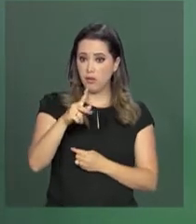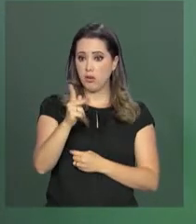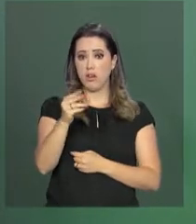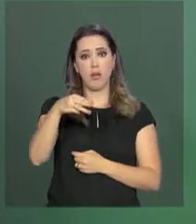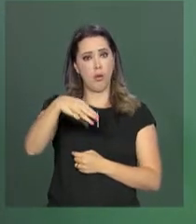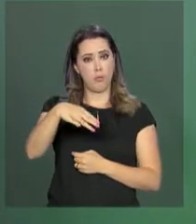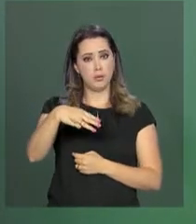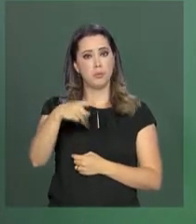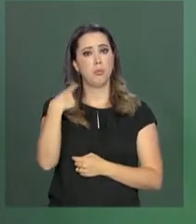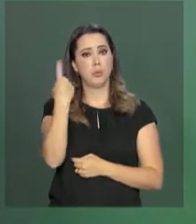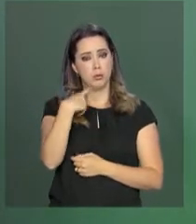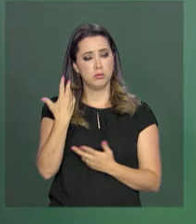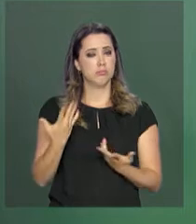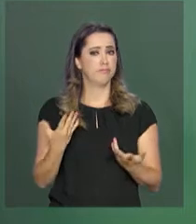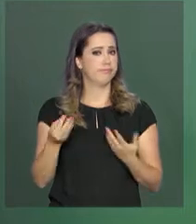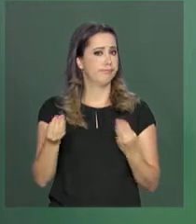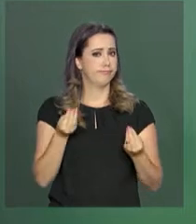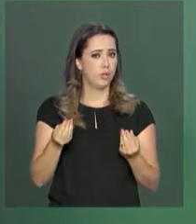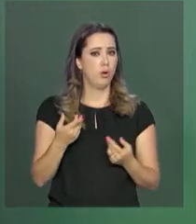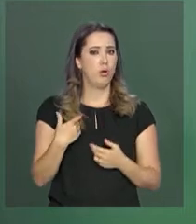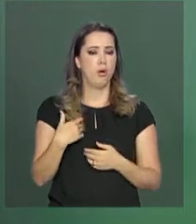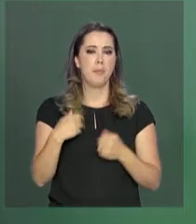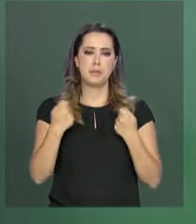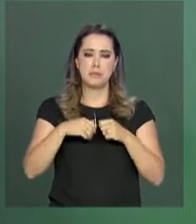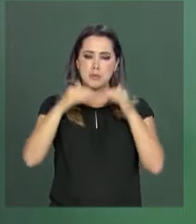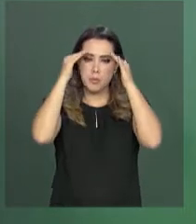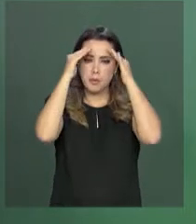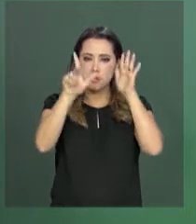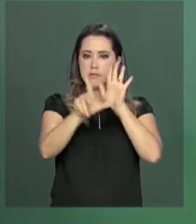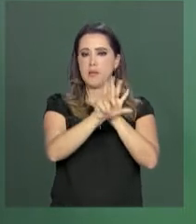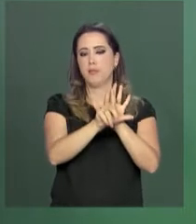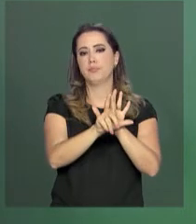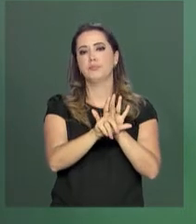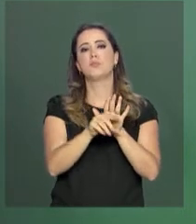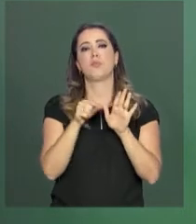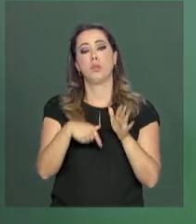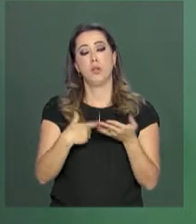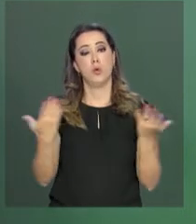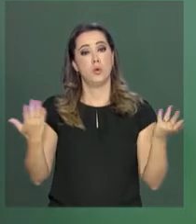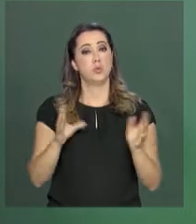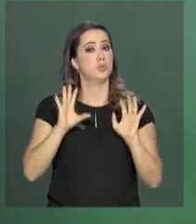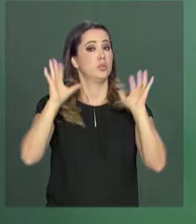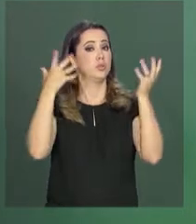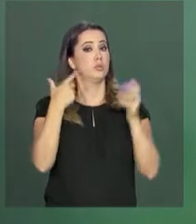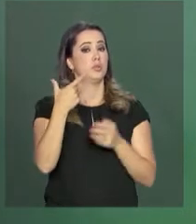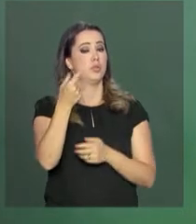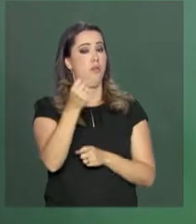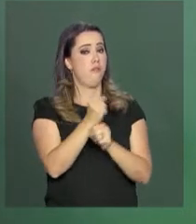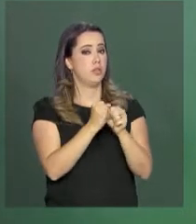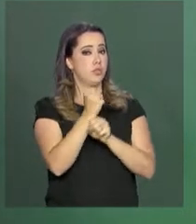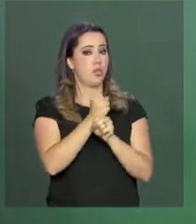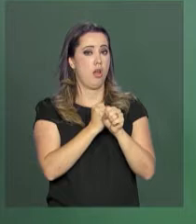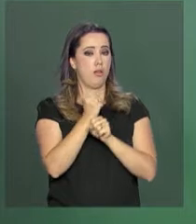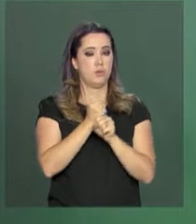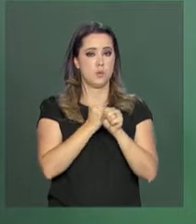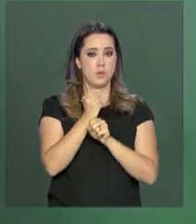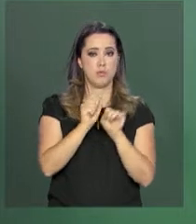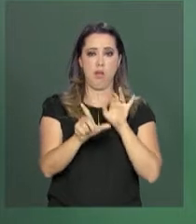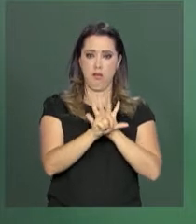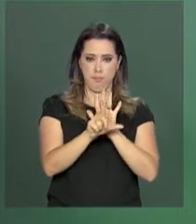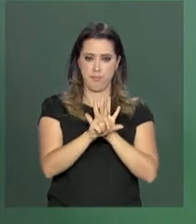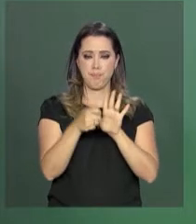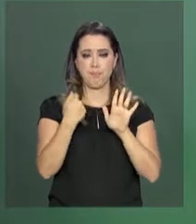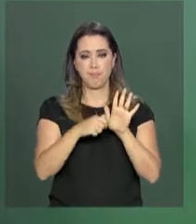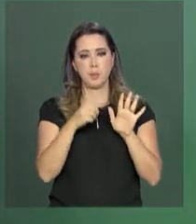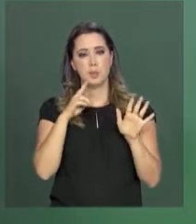portanto a lei portanto as ao comemorar os 20 anos do código de trânsito brasileiro ora é precisamente de